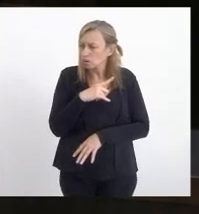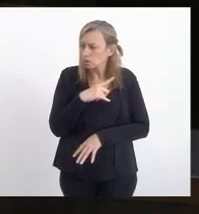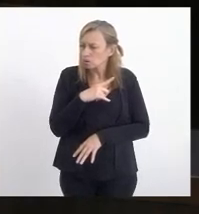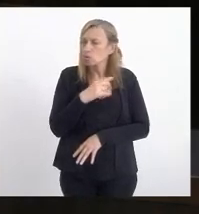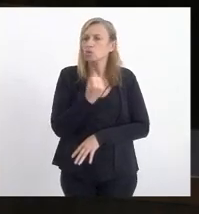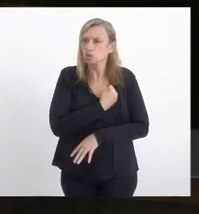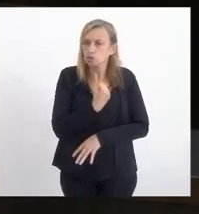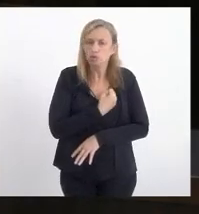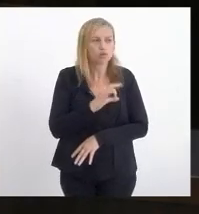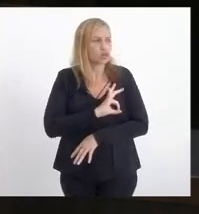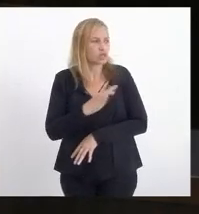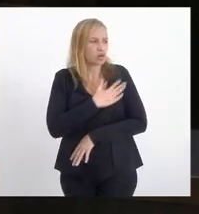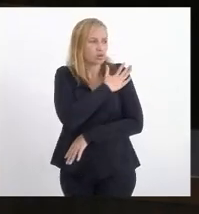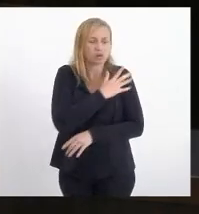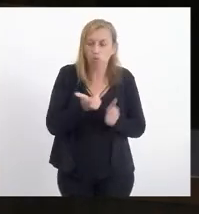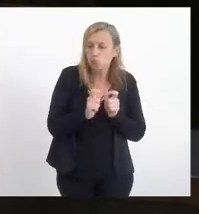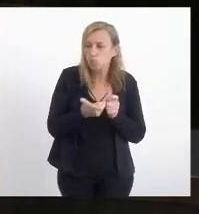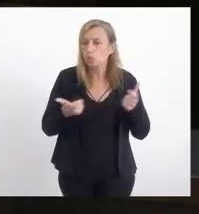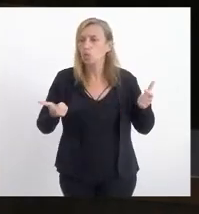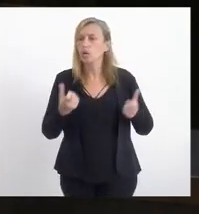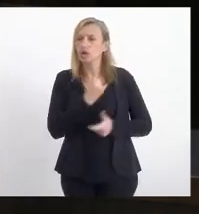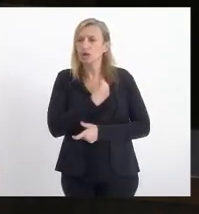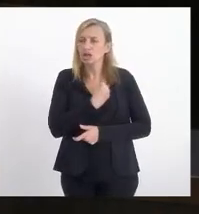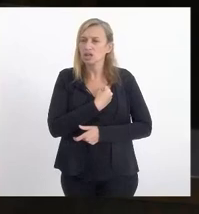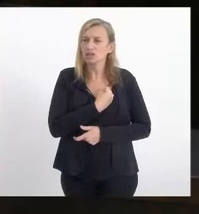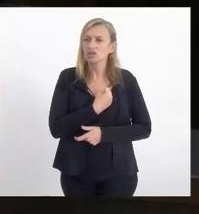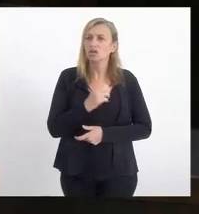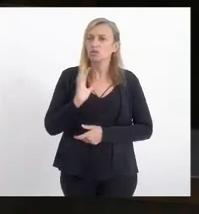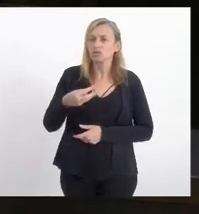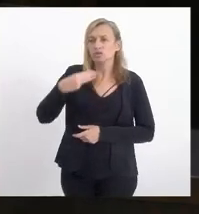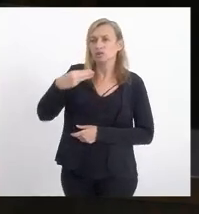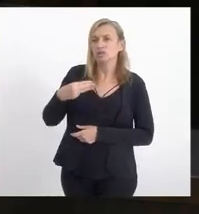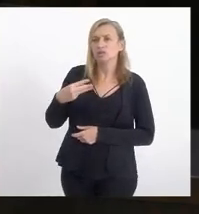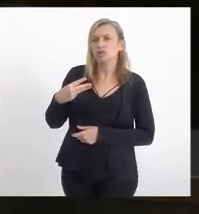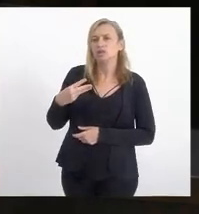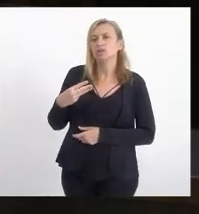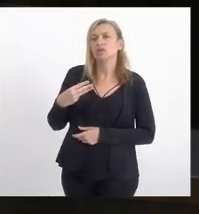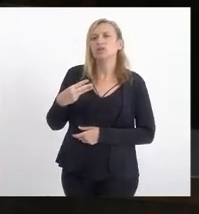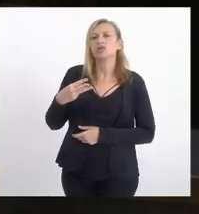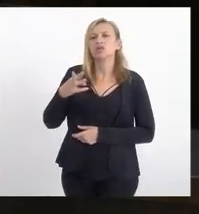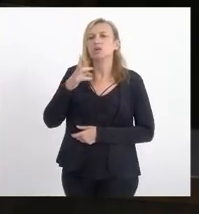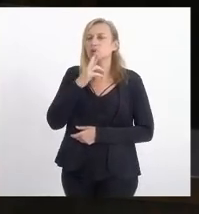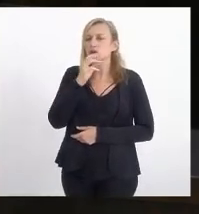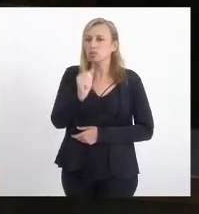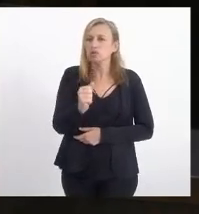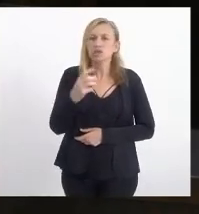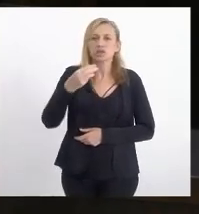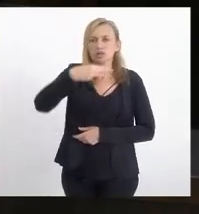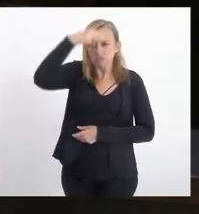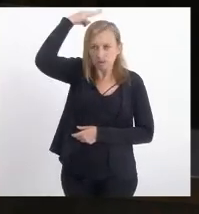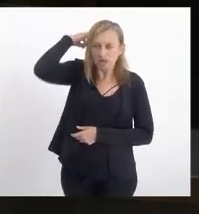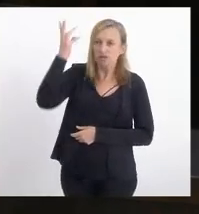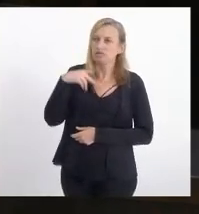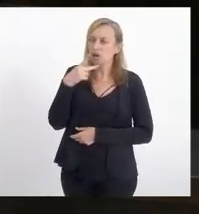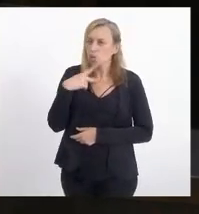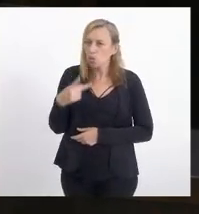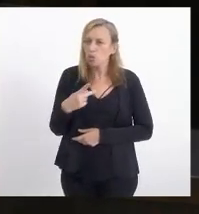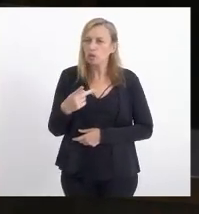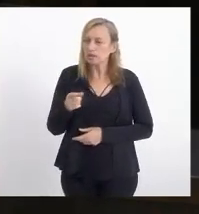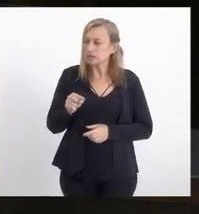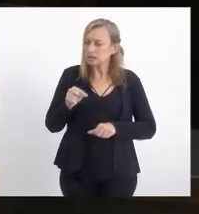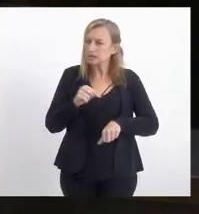número de policiais militares muito grande como o deputado Márcio valor o deputado Rodrigo Amorim se